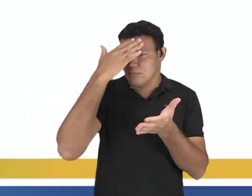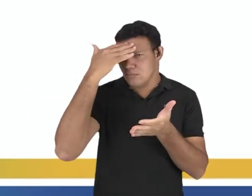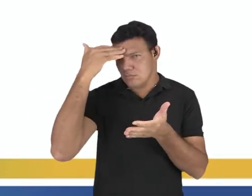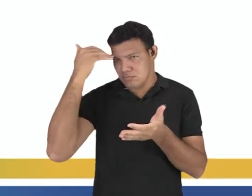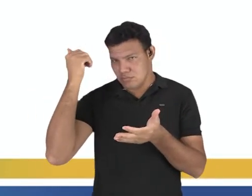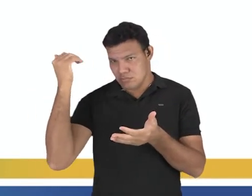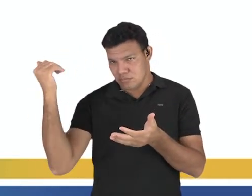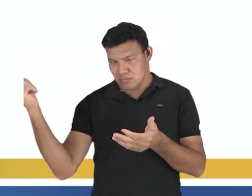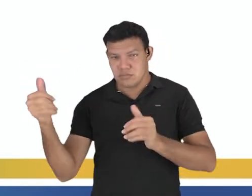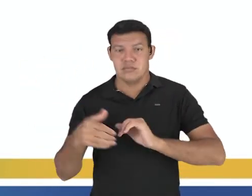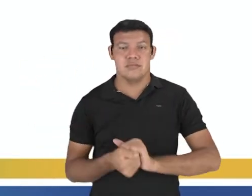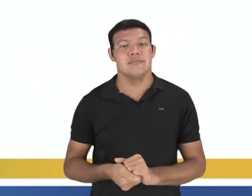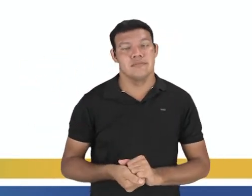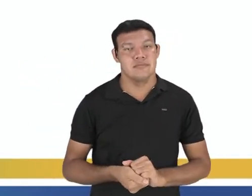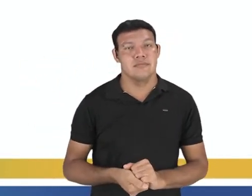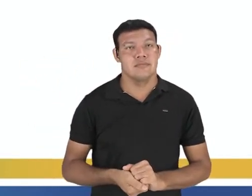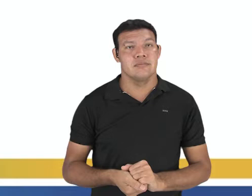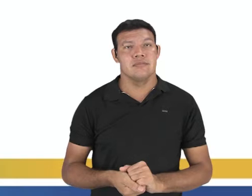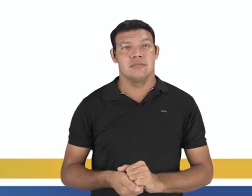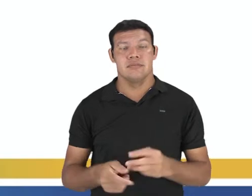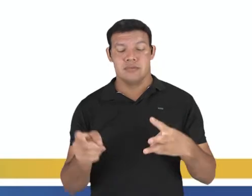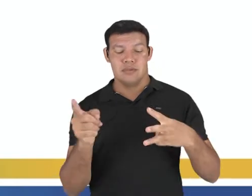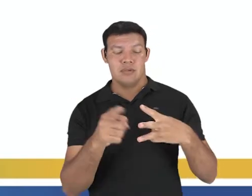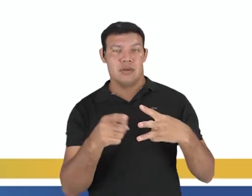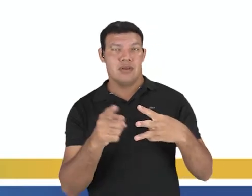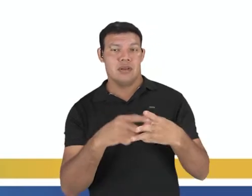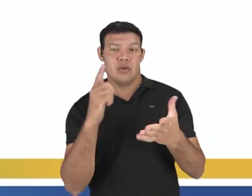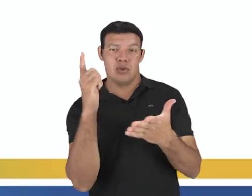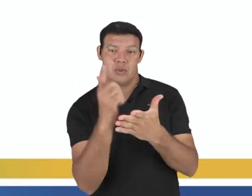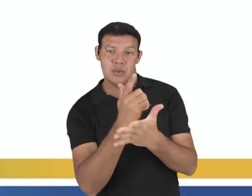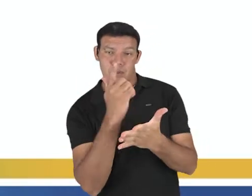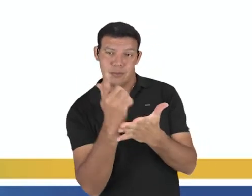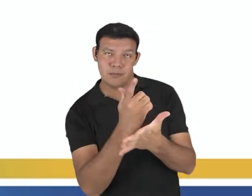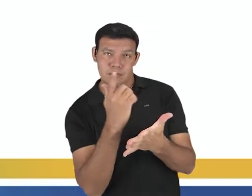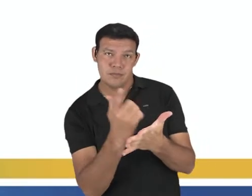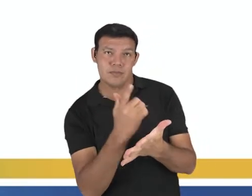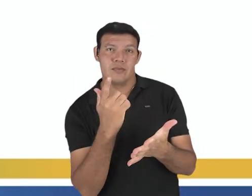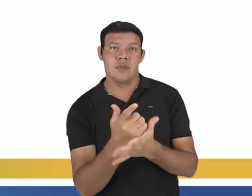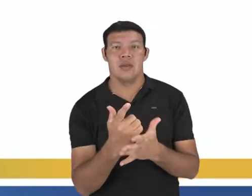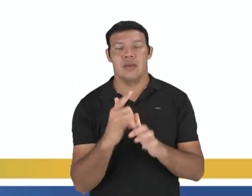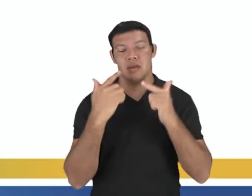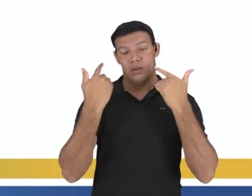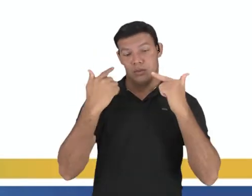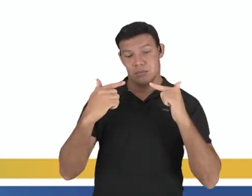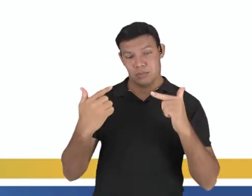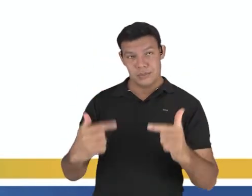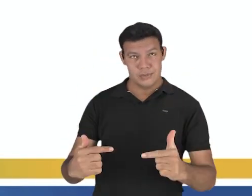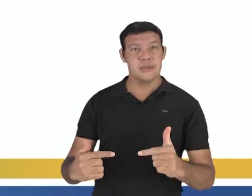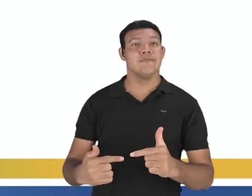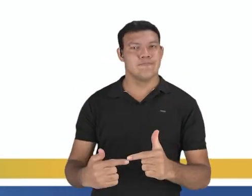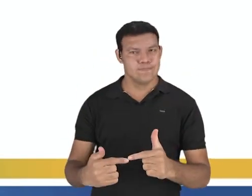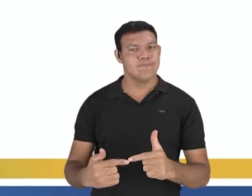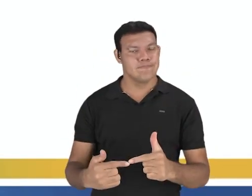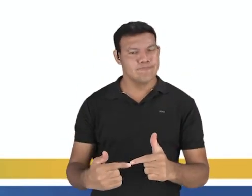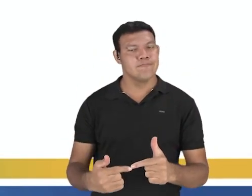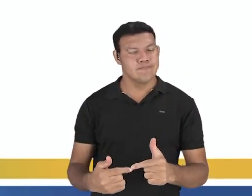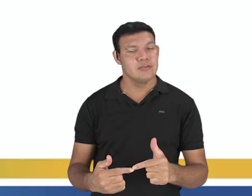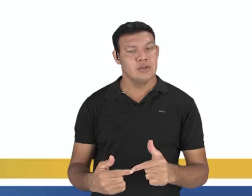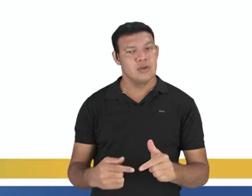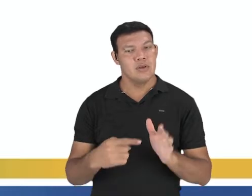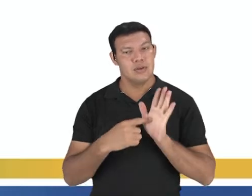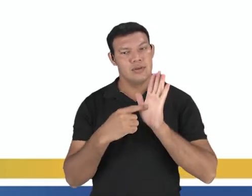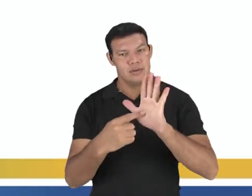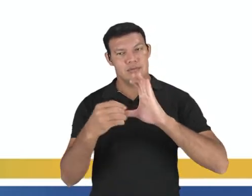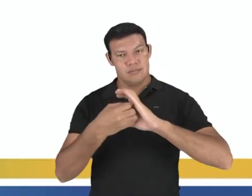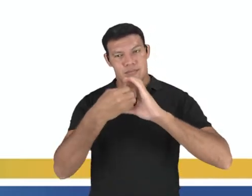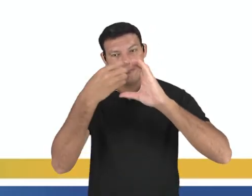daquela sociedade. A obra, a linguagem vai trazer também as características da sociedade.